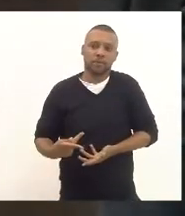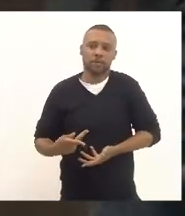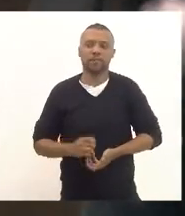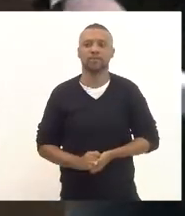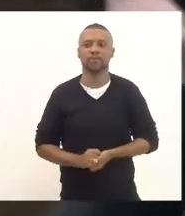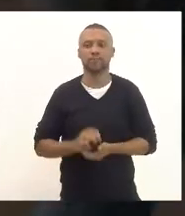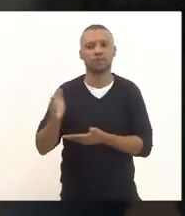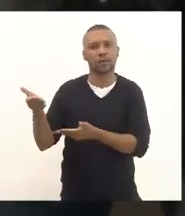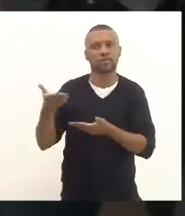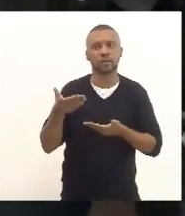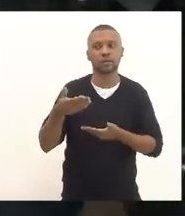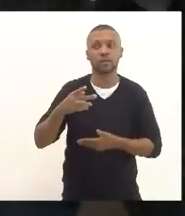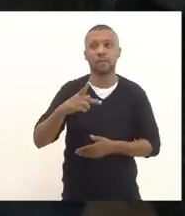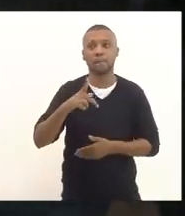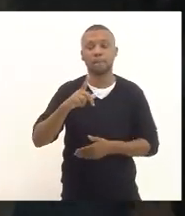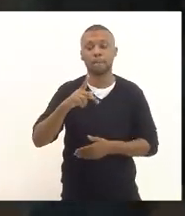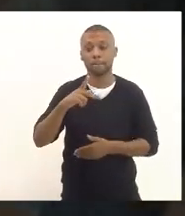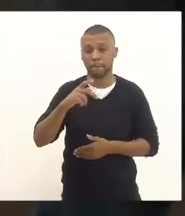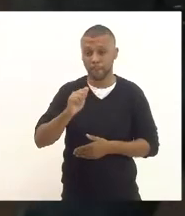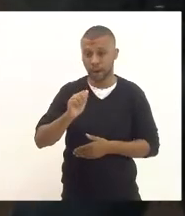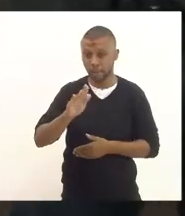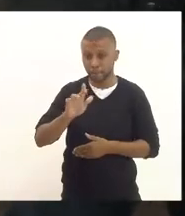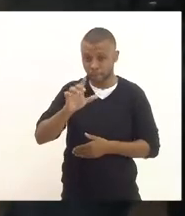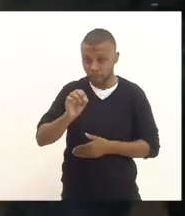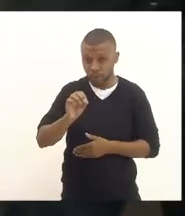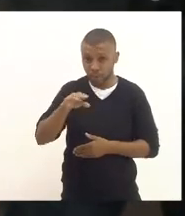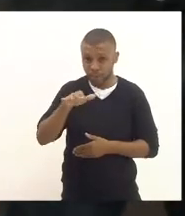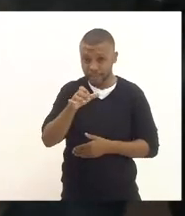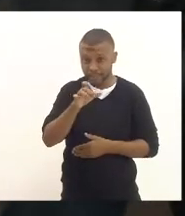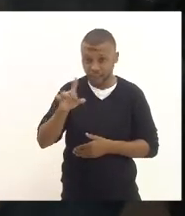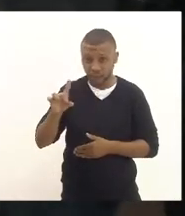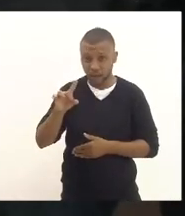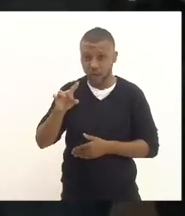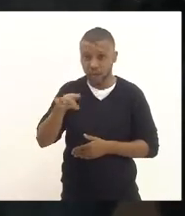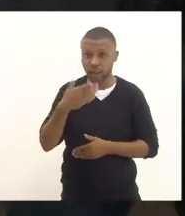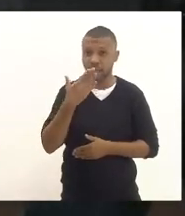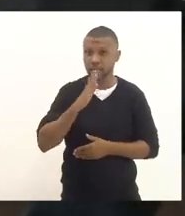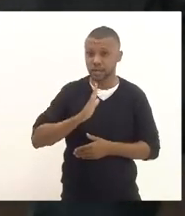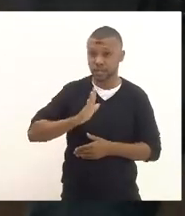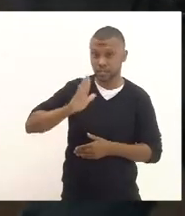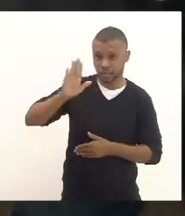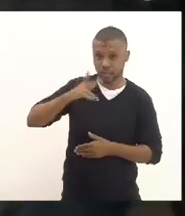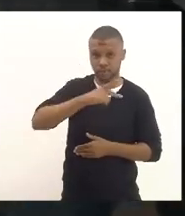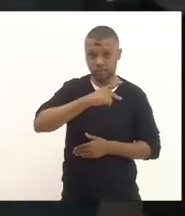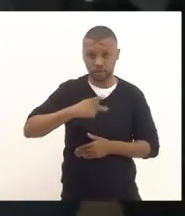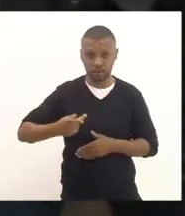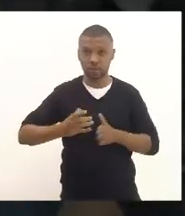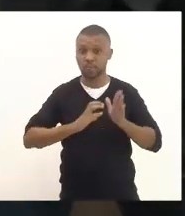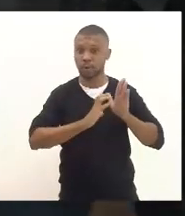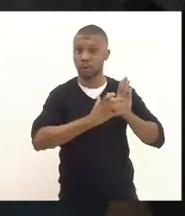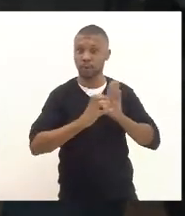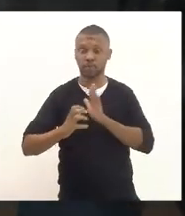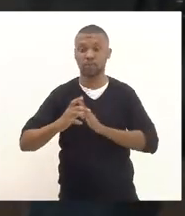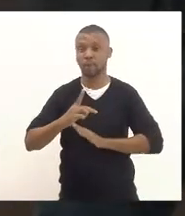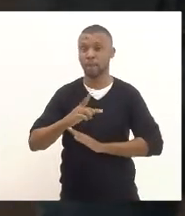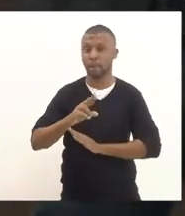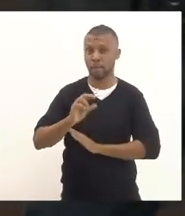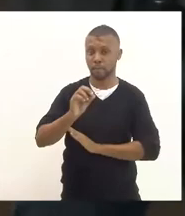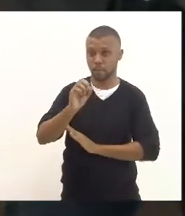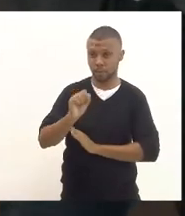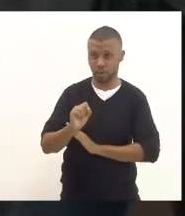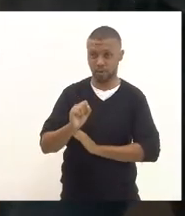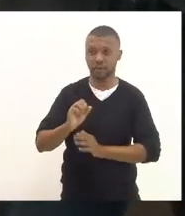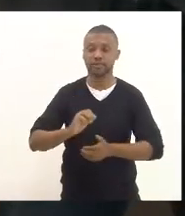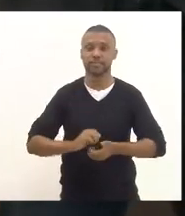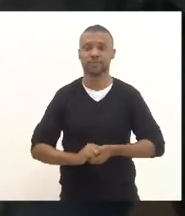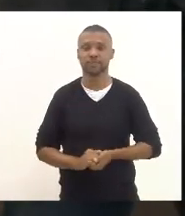vamos recebendo aqui o Pablo Marçal pré-candidato a Presidente da República pelo pros é